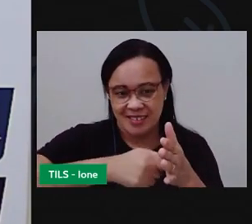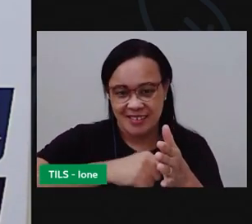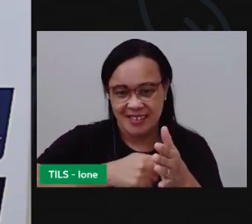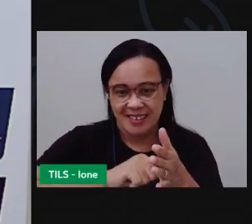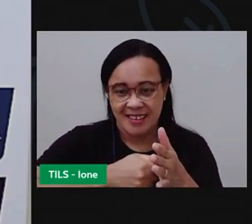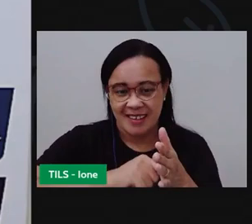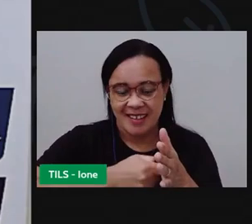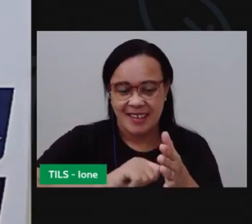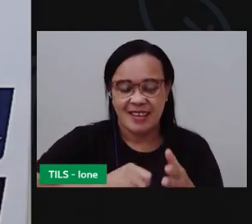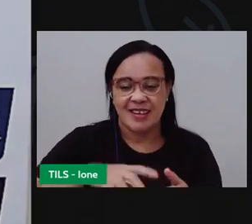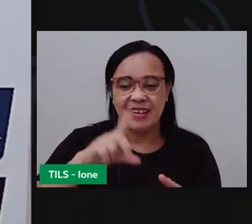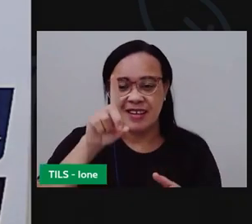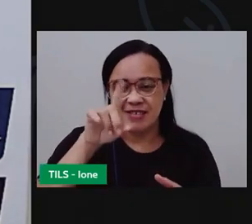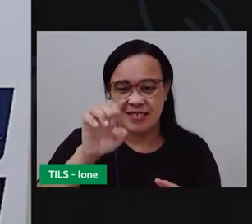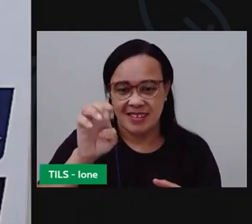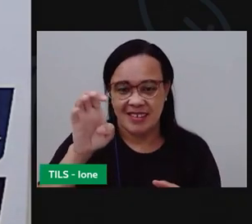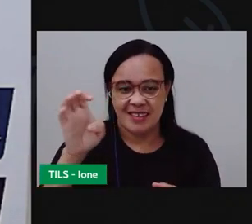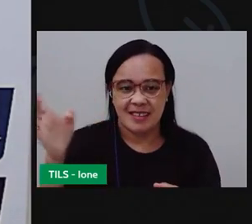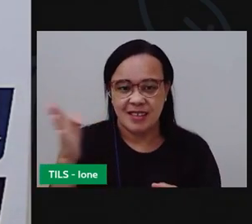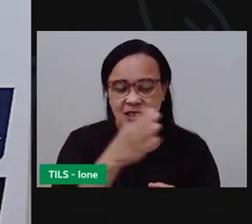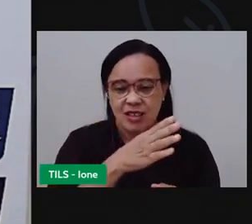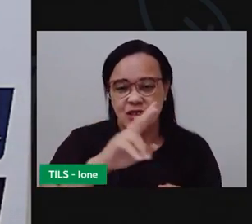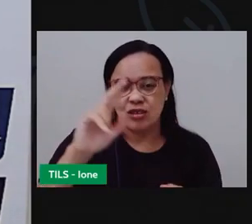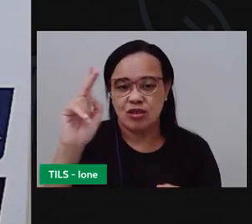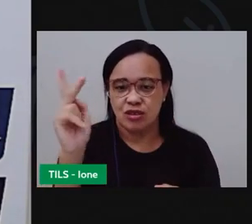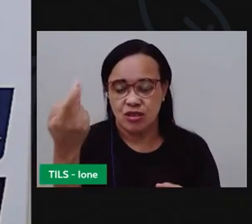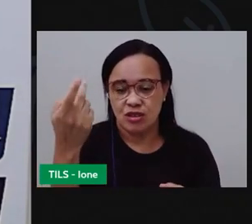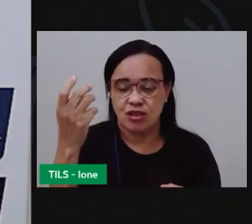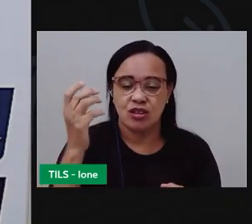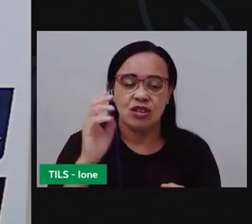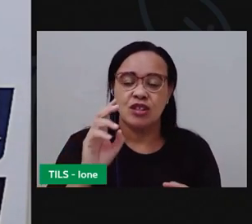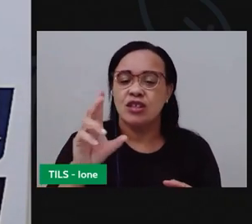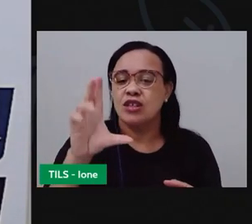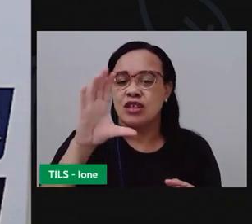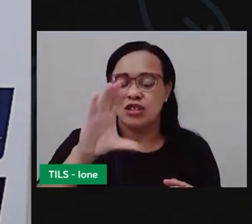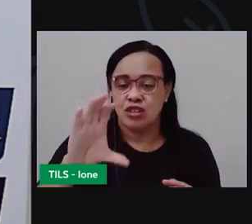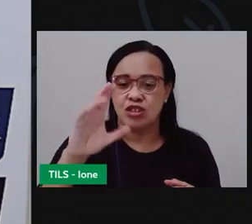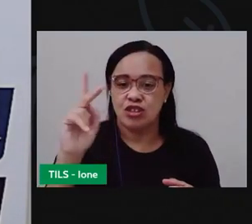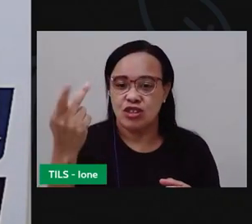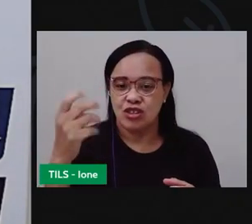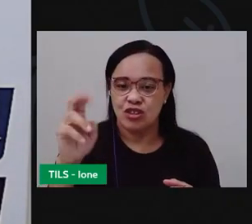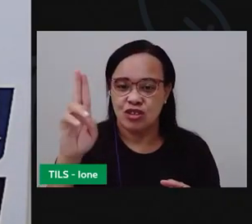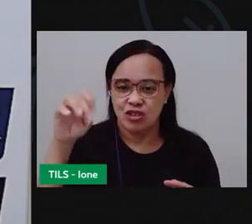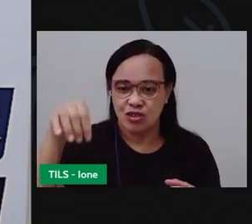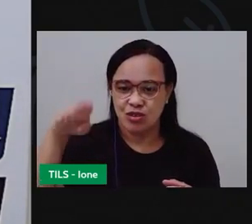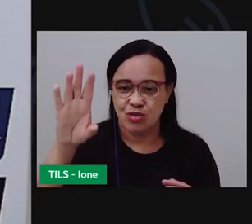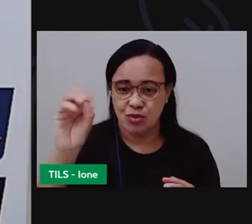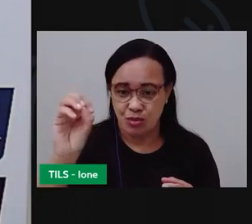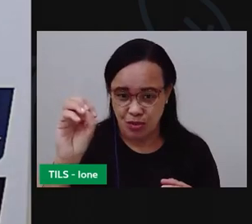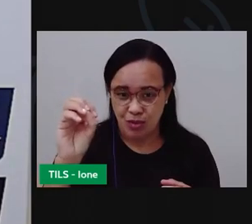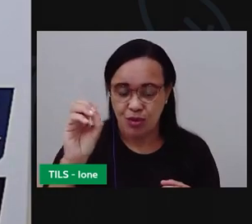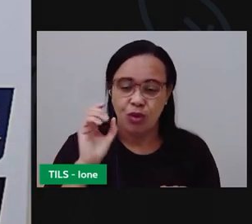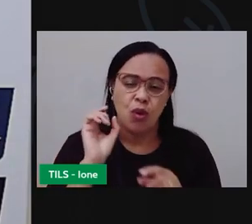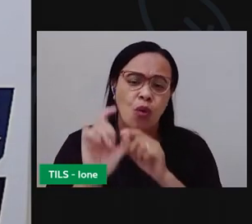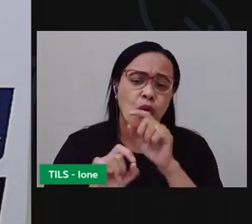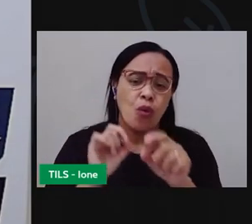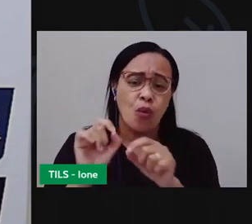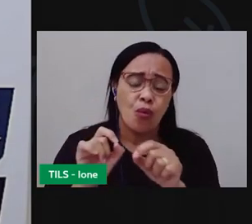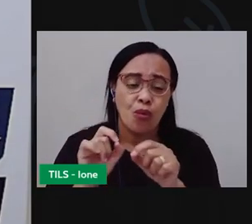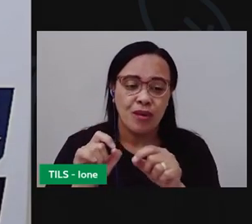o a chave de fungo E aí